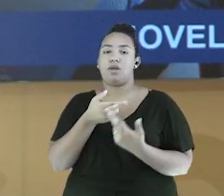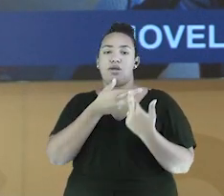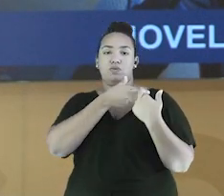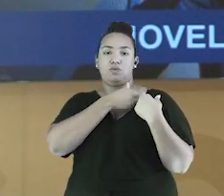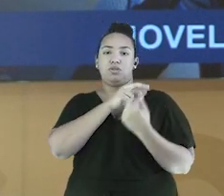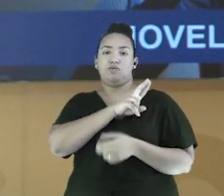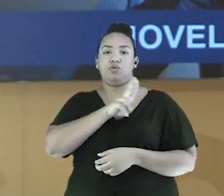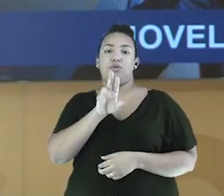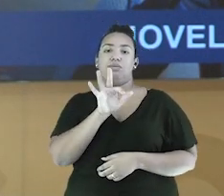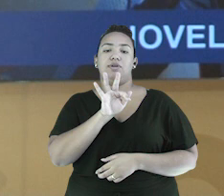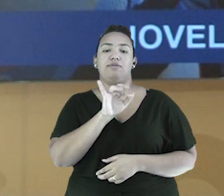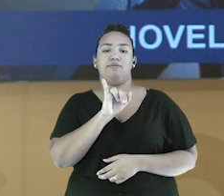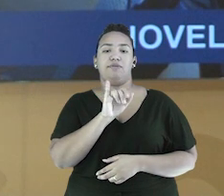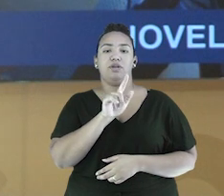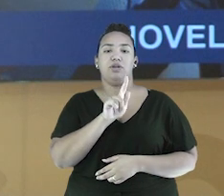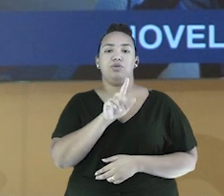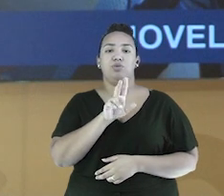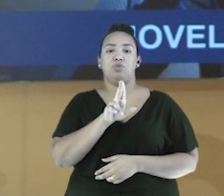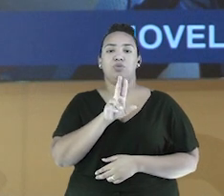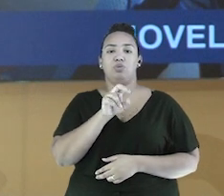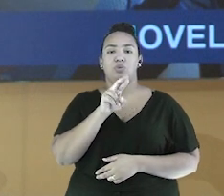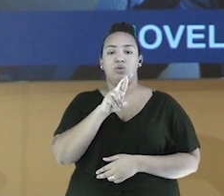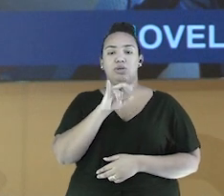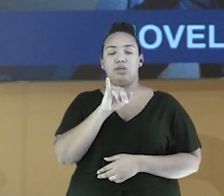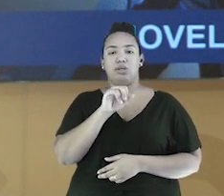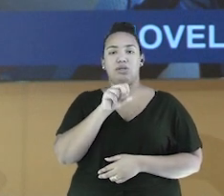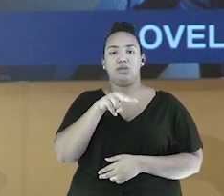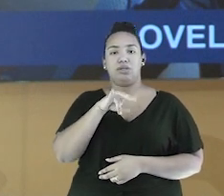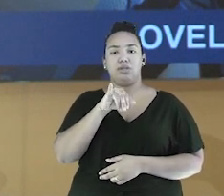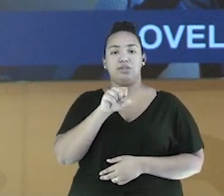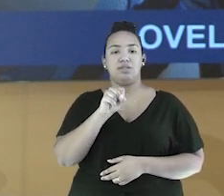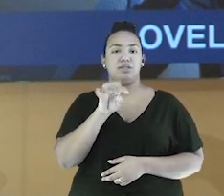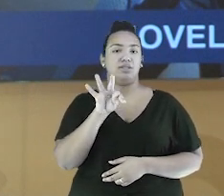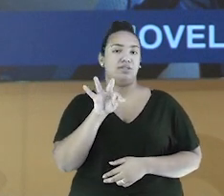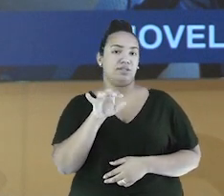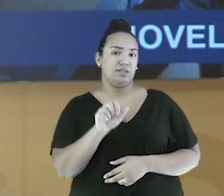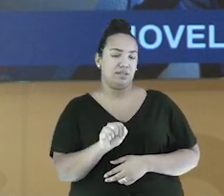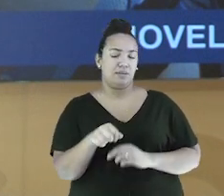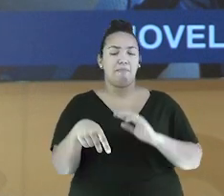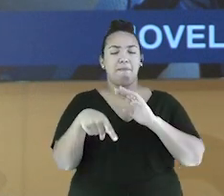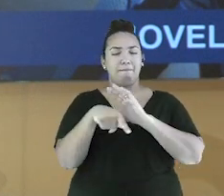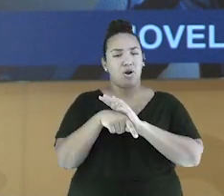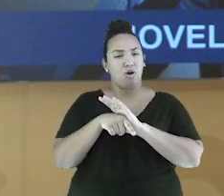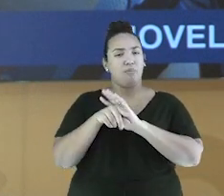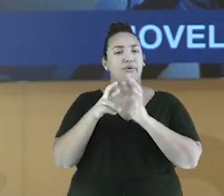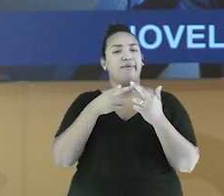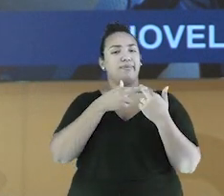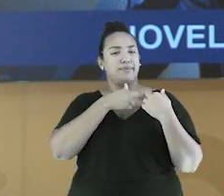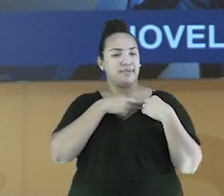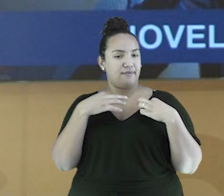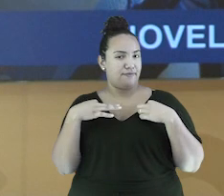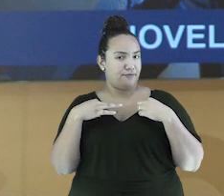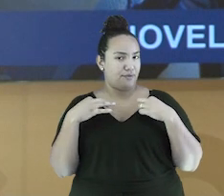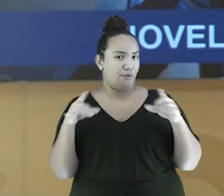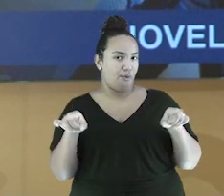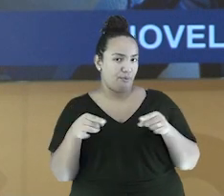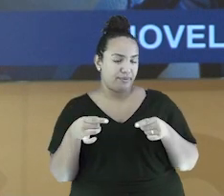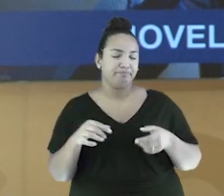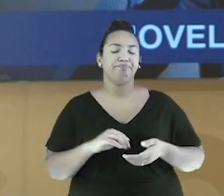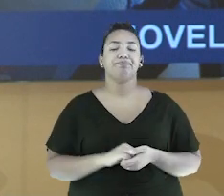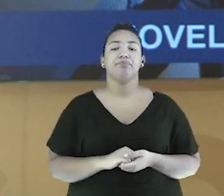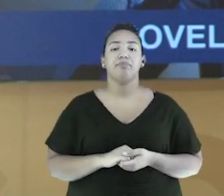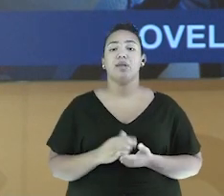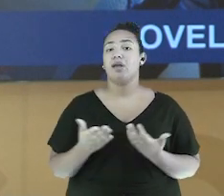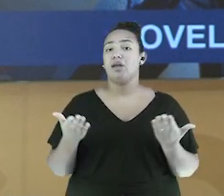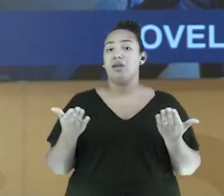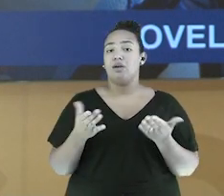um profissional das artes especialista em moda. Eu nem preciso falar das músicas, que são escolhidas a dedo para